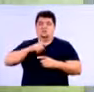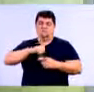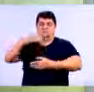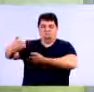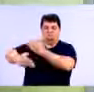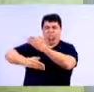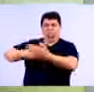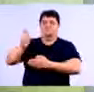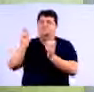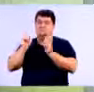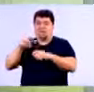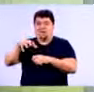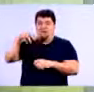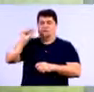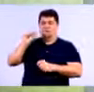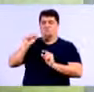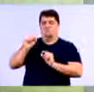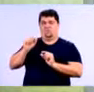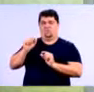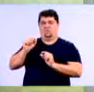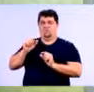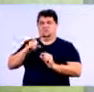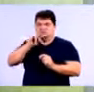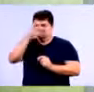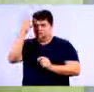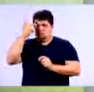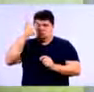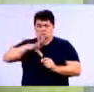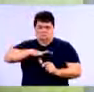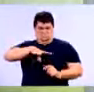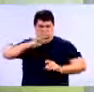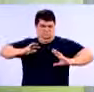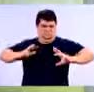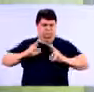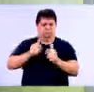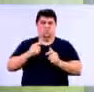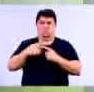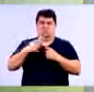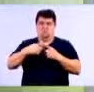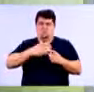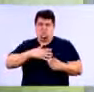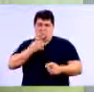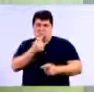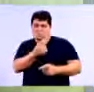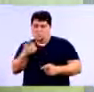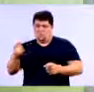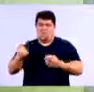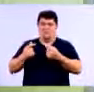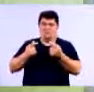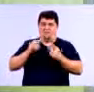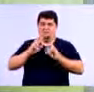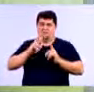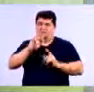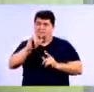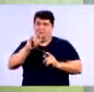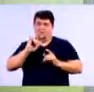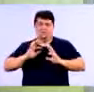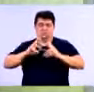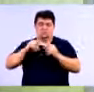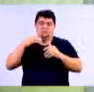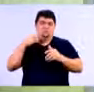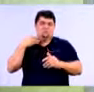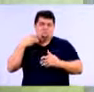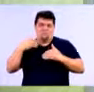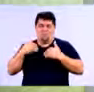ganhar. E quando eu falo necessariamente agressivo, eu estou dizendo assim, que o meu dinheiro vai ser disponibilizado em determinado fundo de